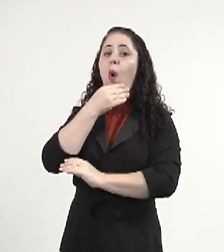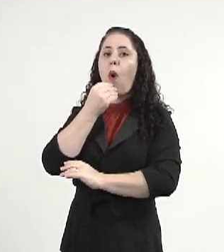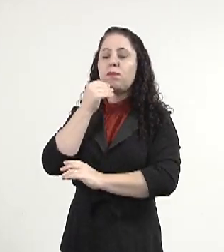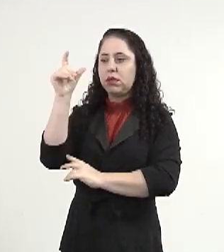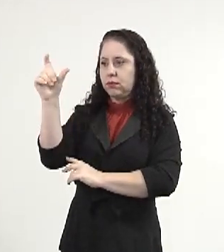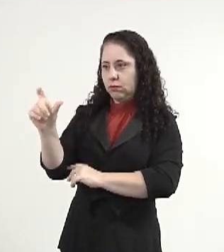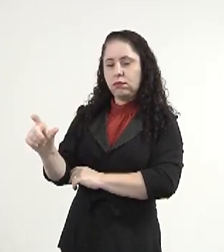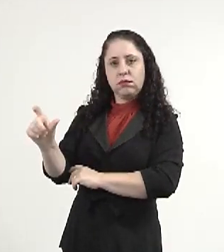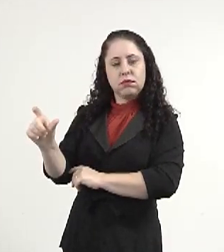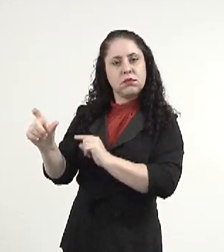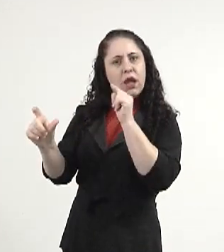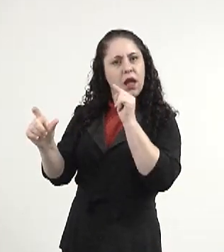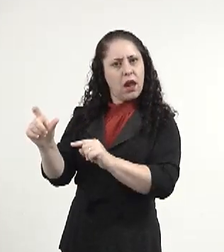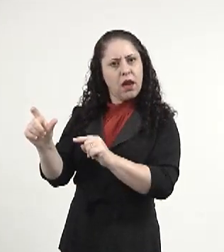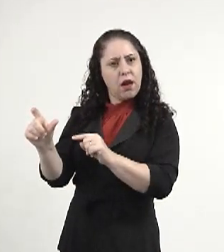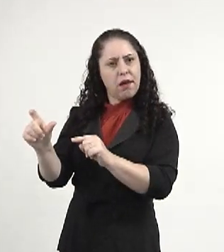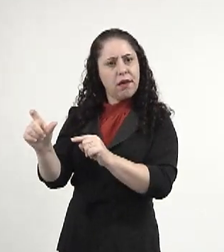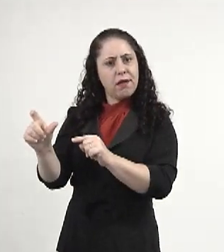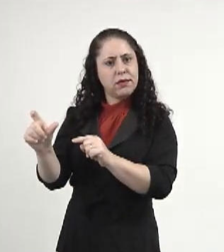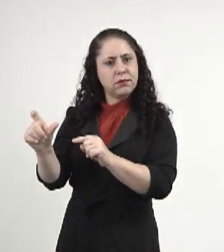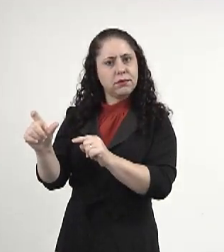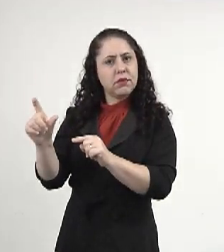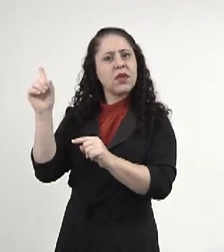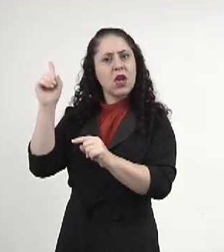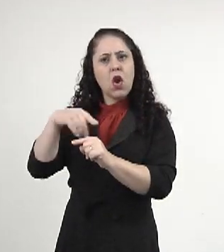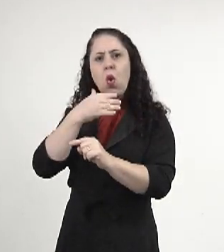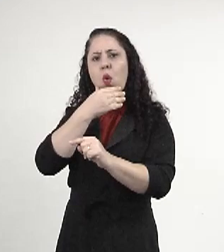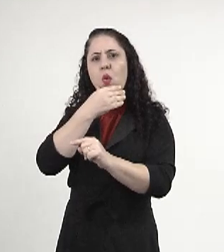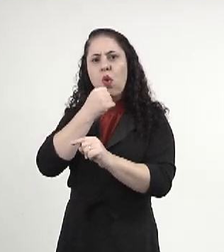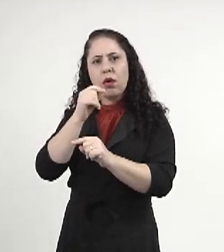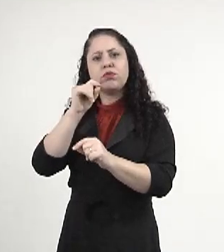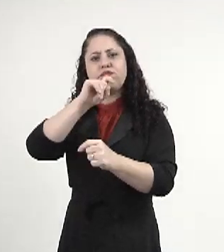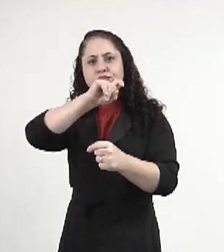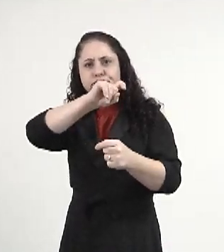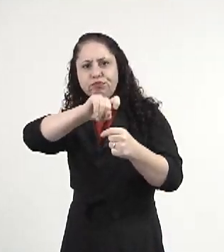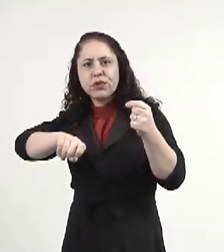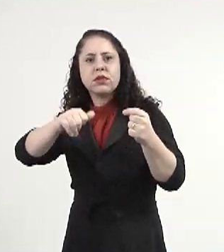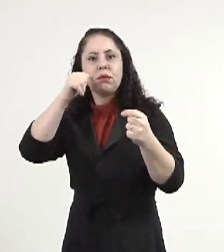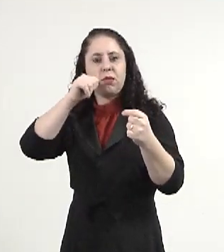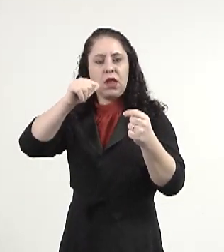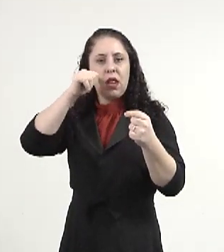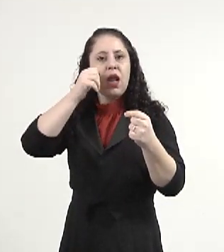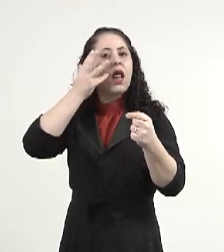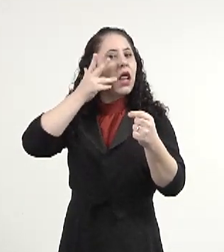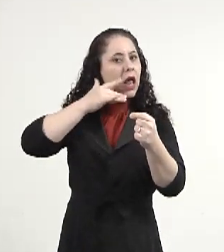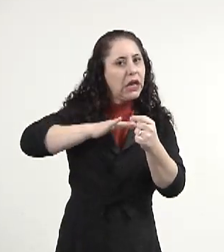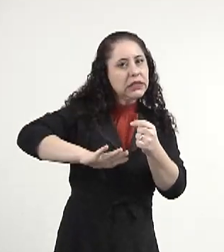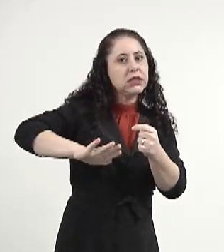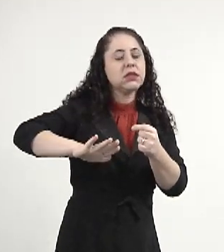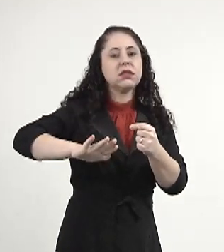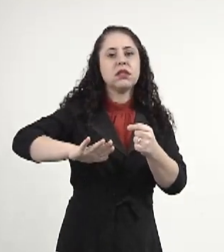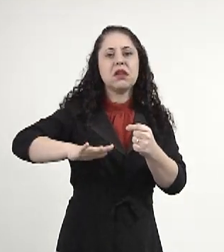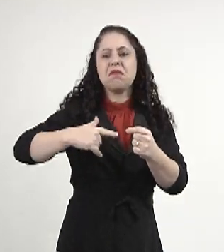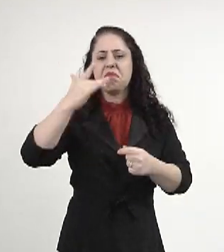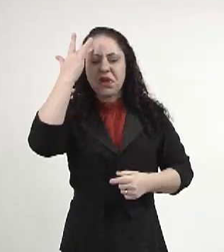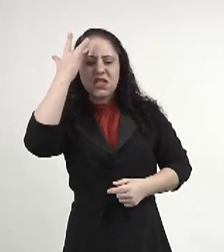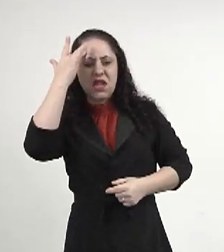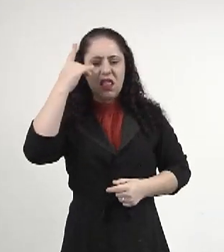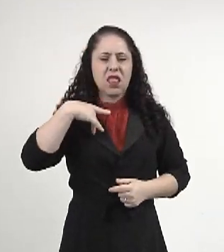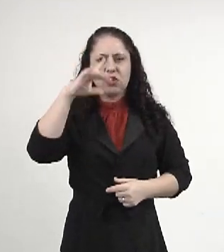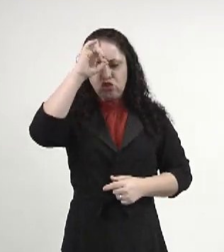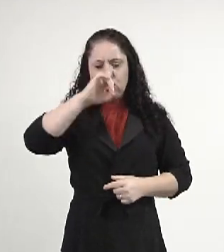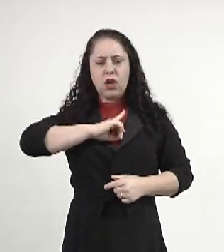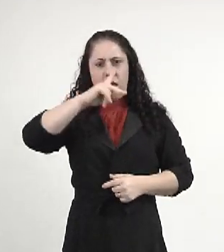homem, e nesse caso, são os homens que estão violentando as mulheres e as crianças a se achar no direito